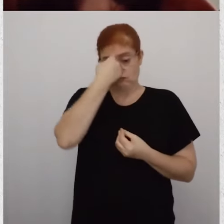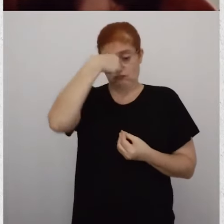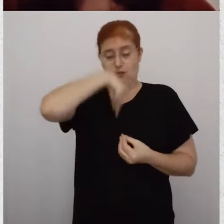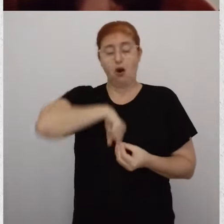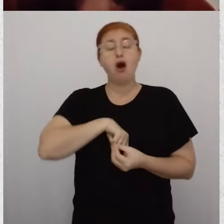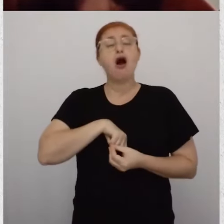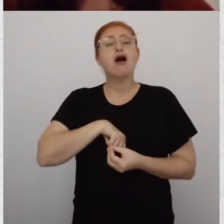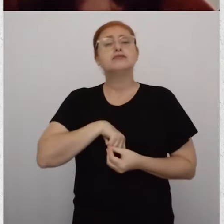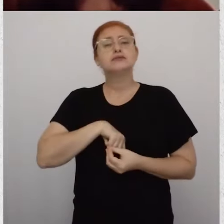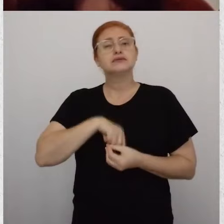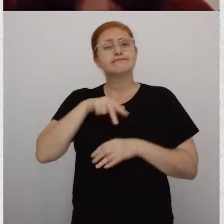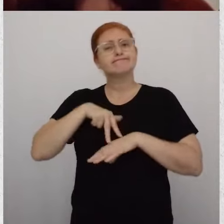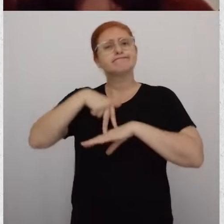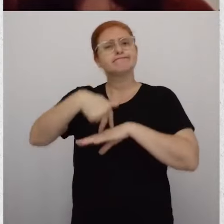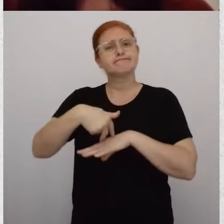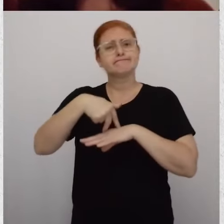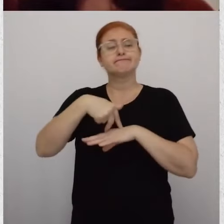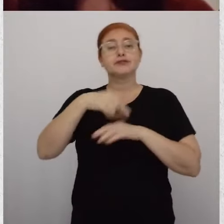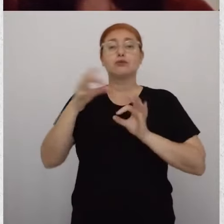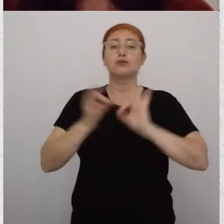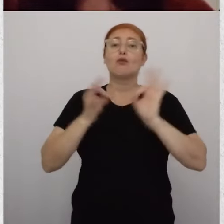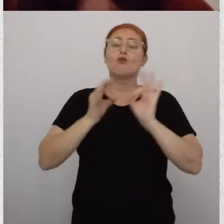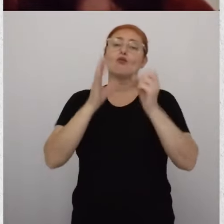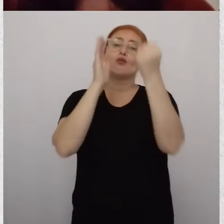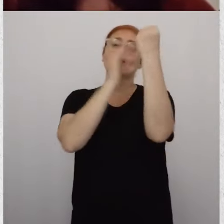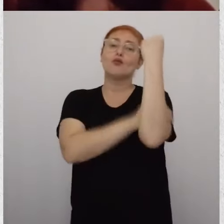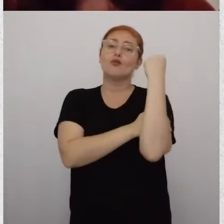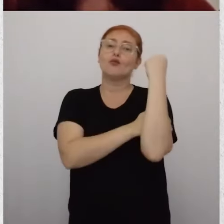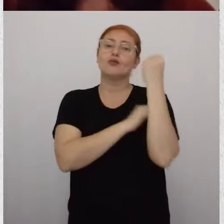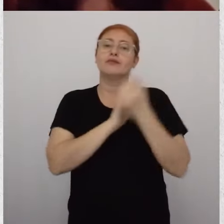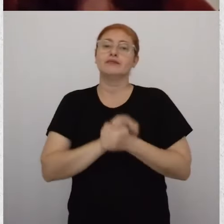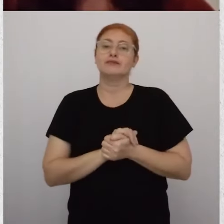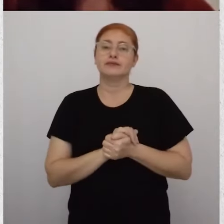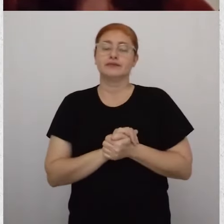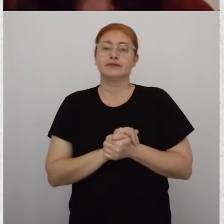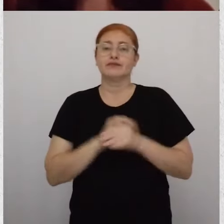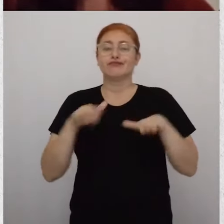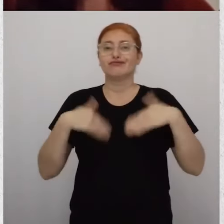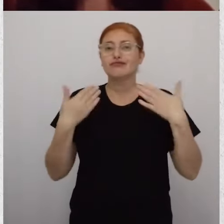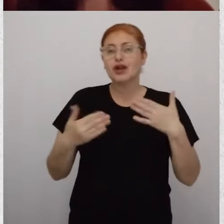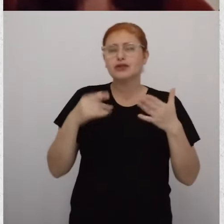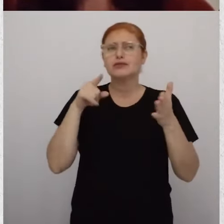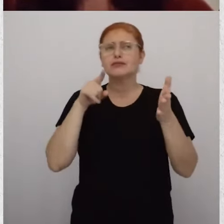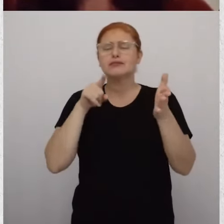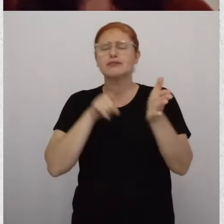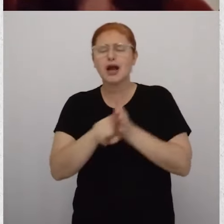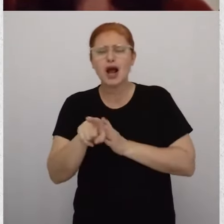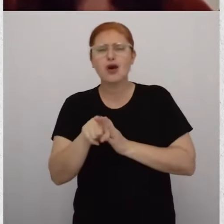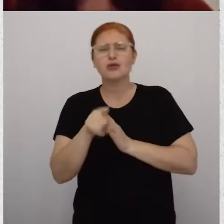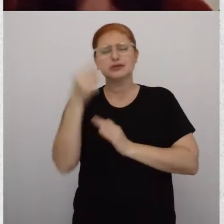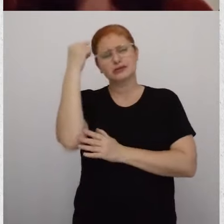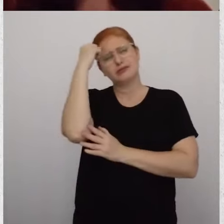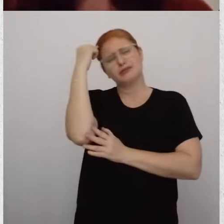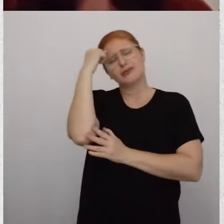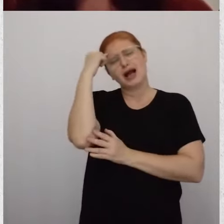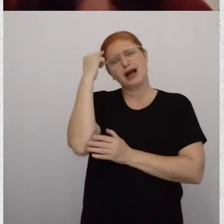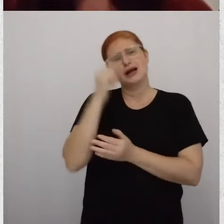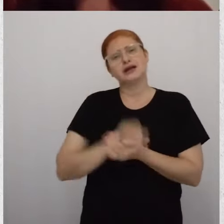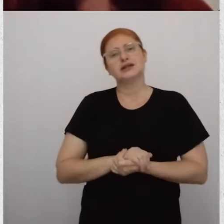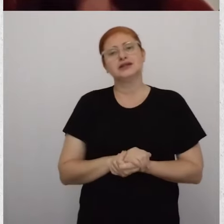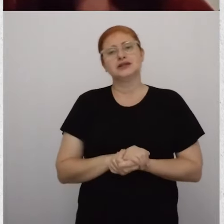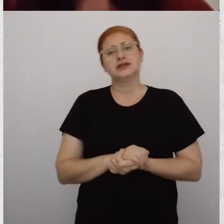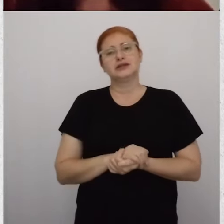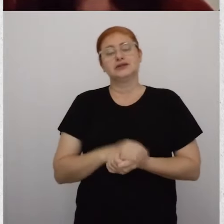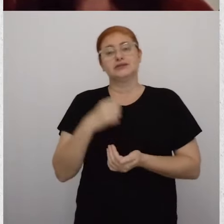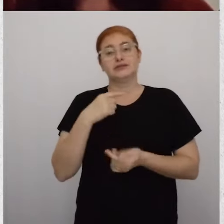né, para o projeto feminista. Assim, são questões que me ocorrem para tu.